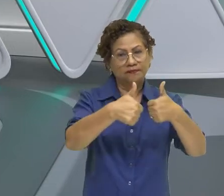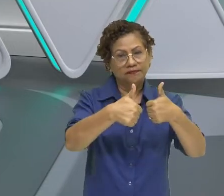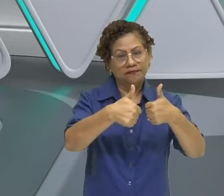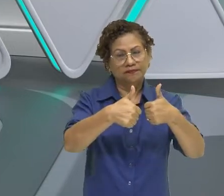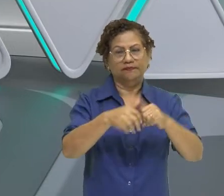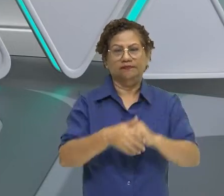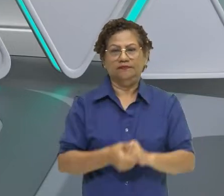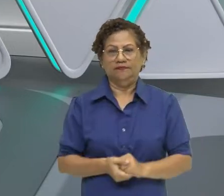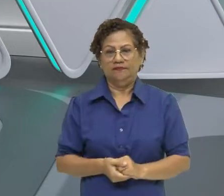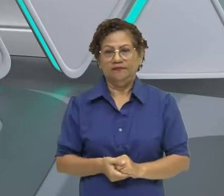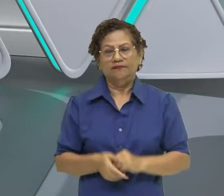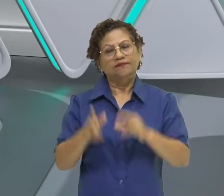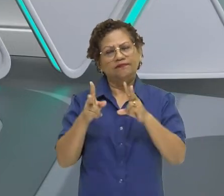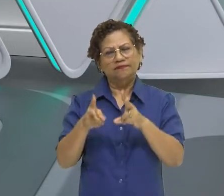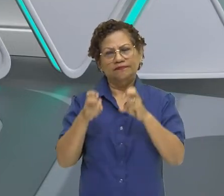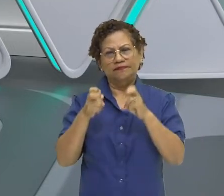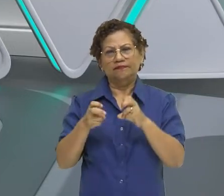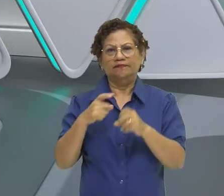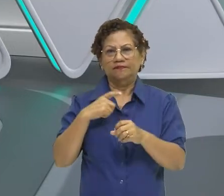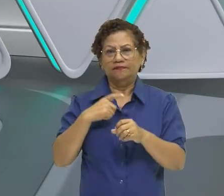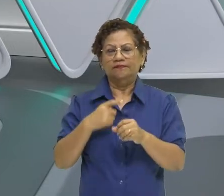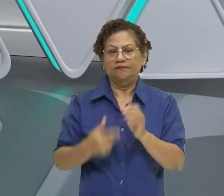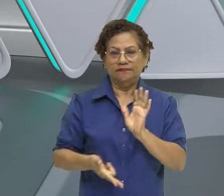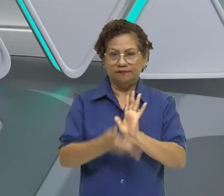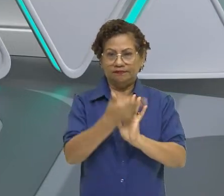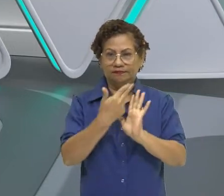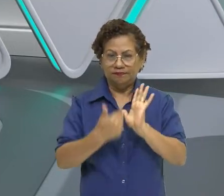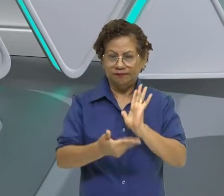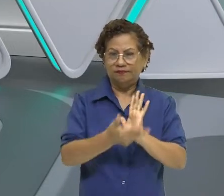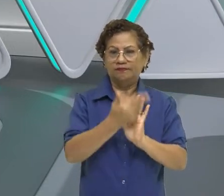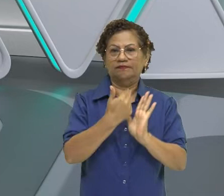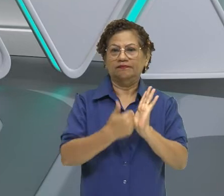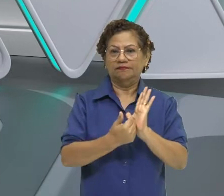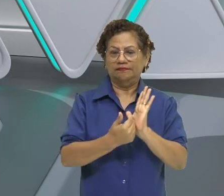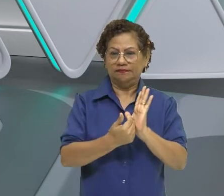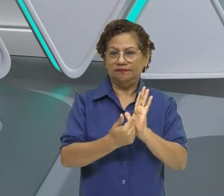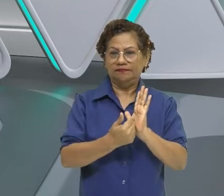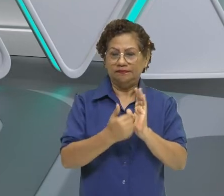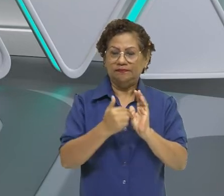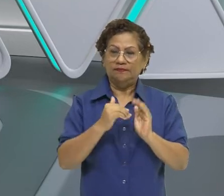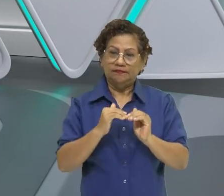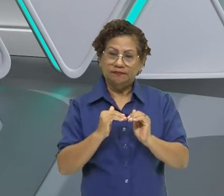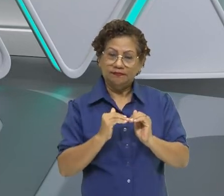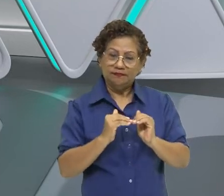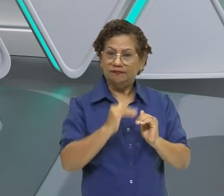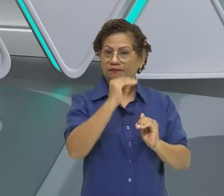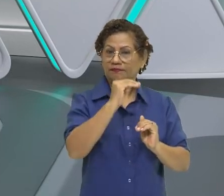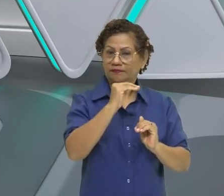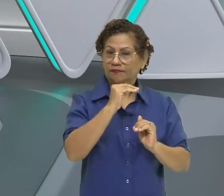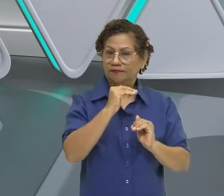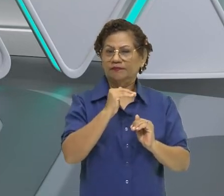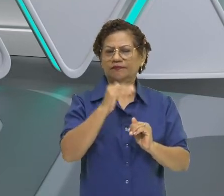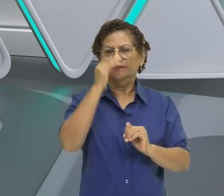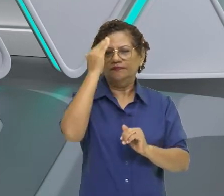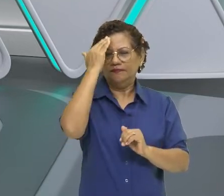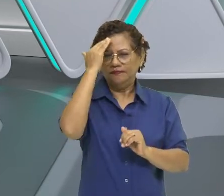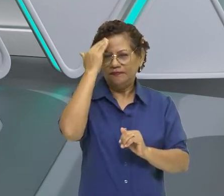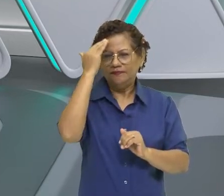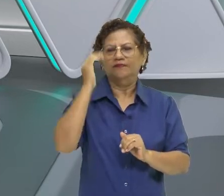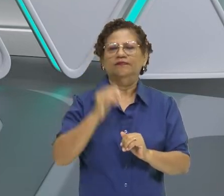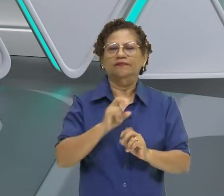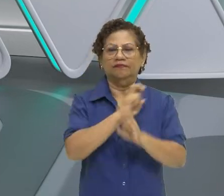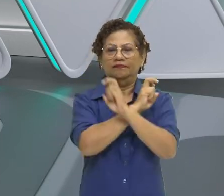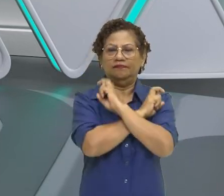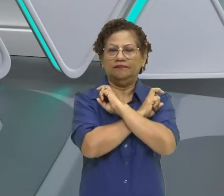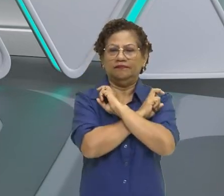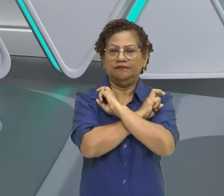tem um bonequinho pintado de um tamanho maior. Aquela ali era a representação do faraó. Sempre, gente, o faraó sempre